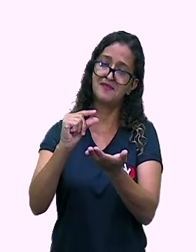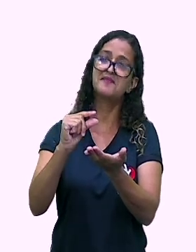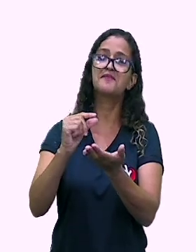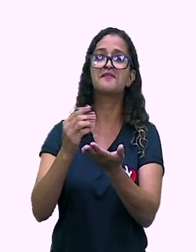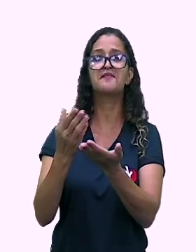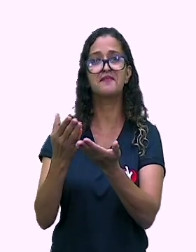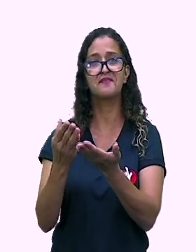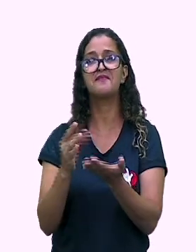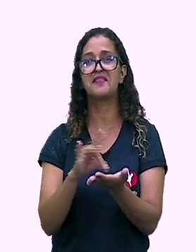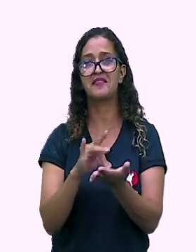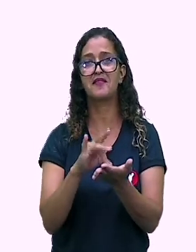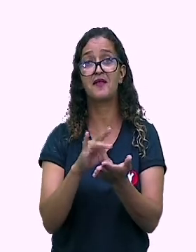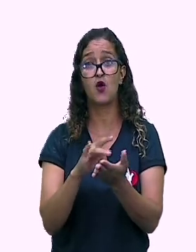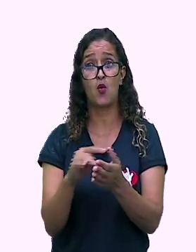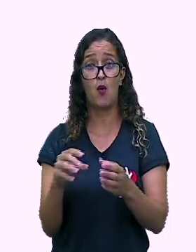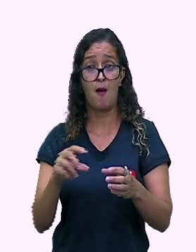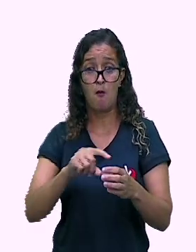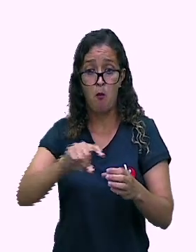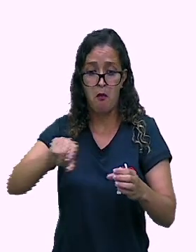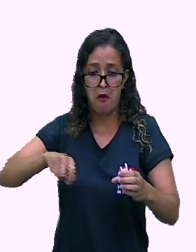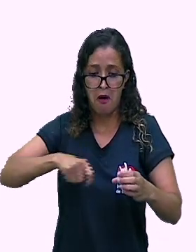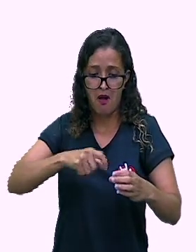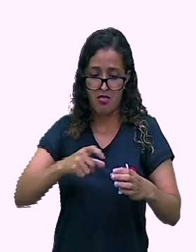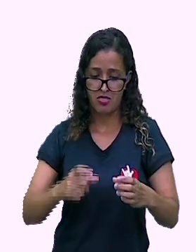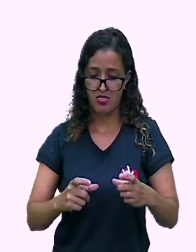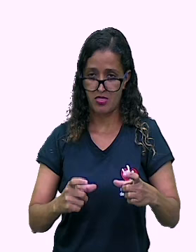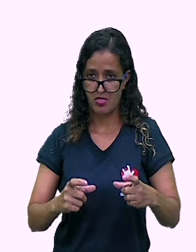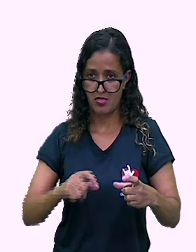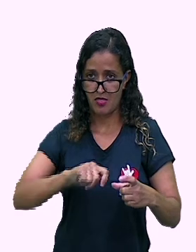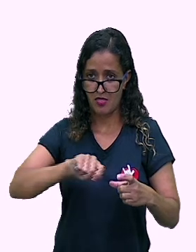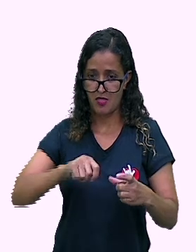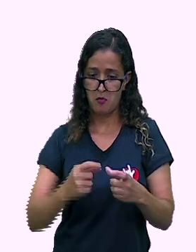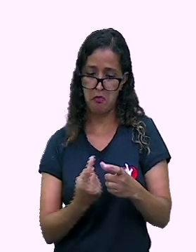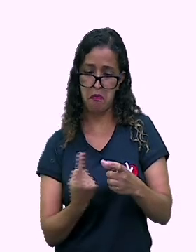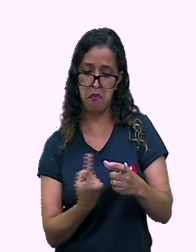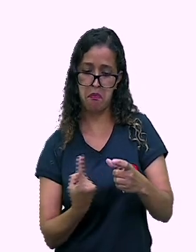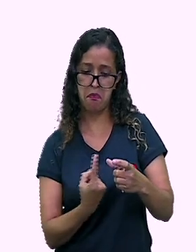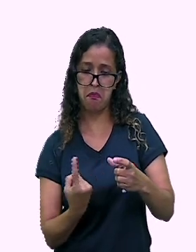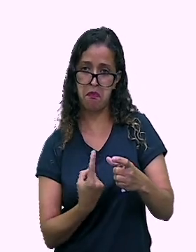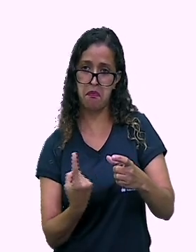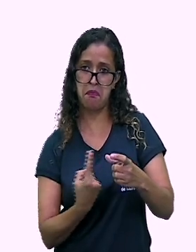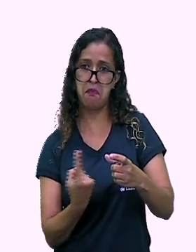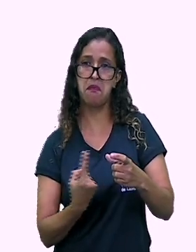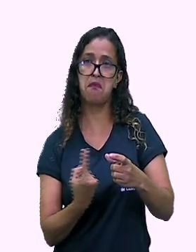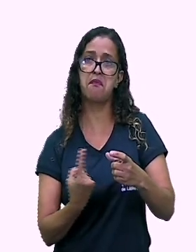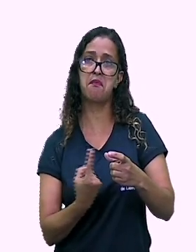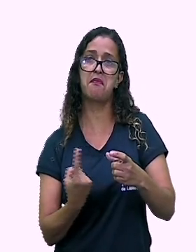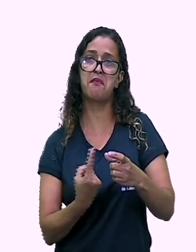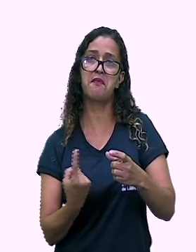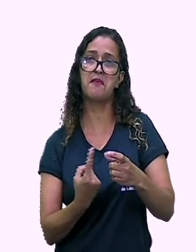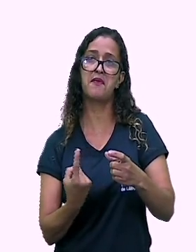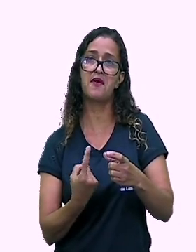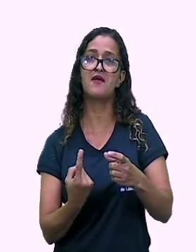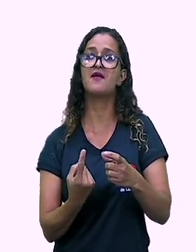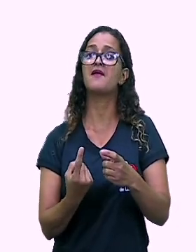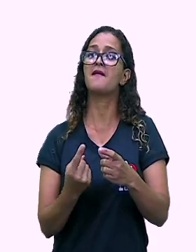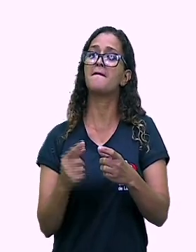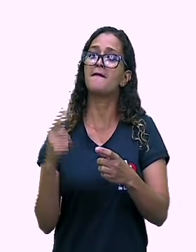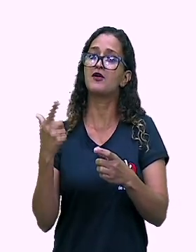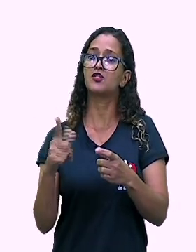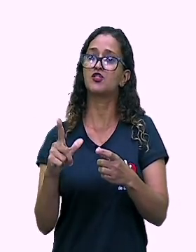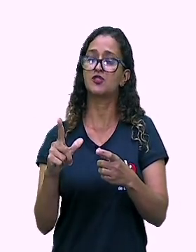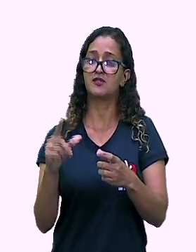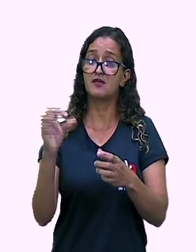Da mesma forma é a panela de pressão. A panela de pressão da nossa casa, ela só vai ter o funcionamento